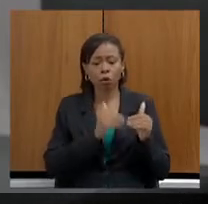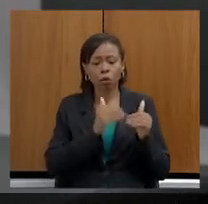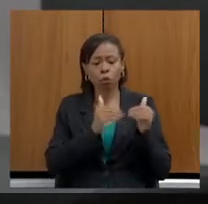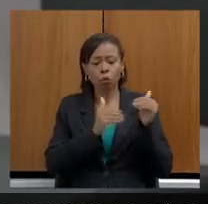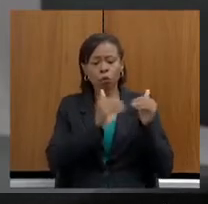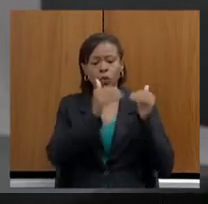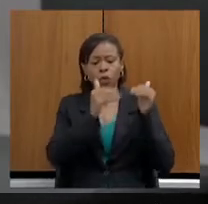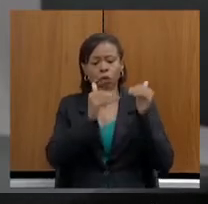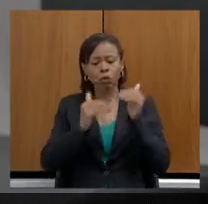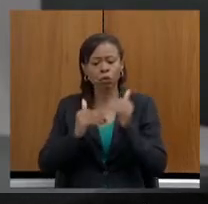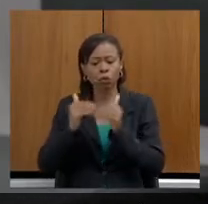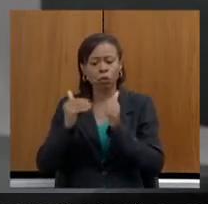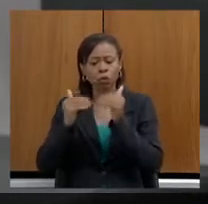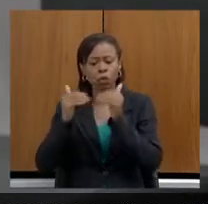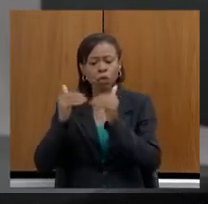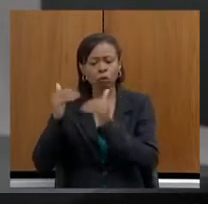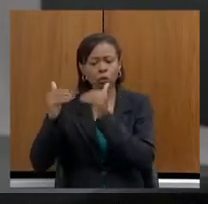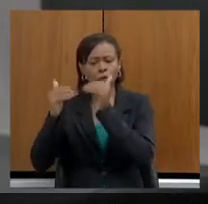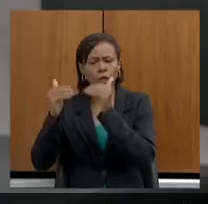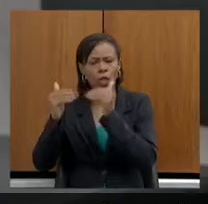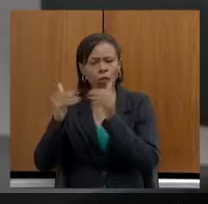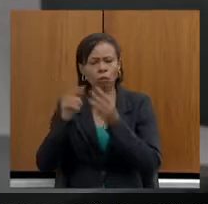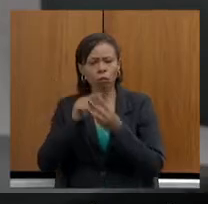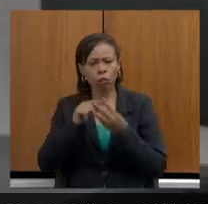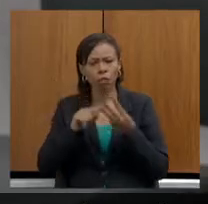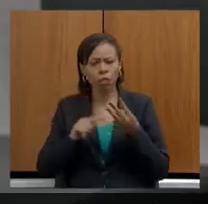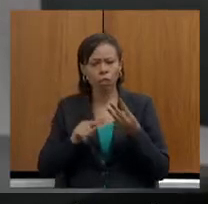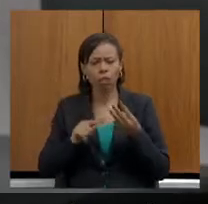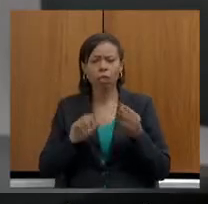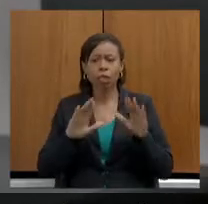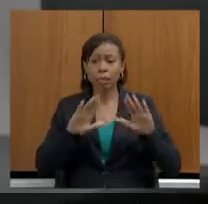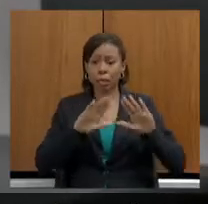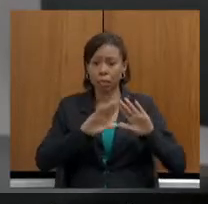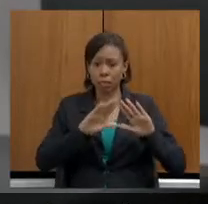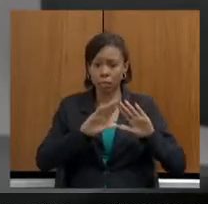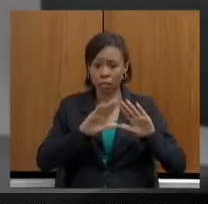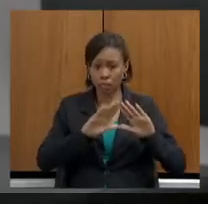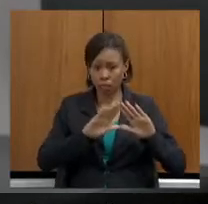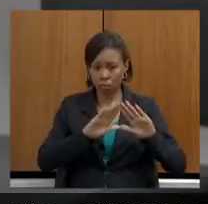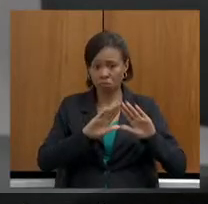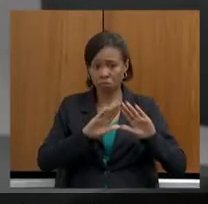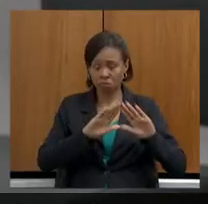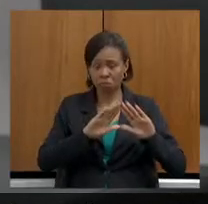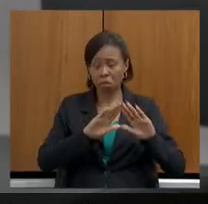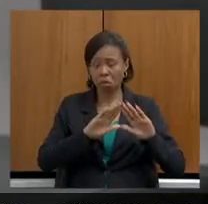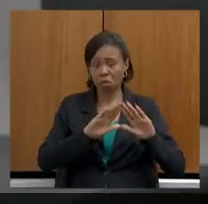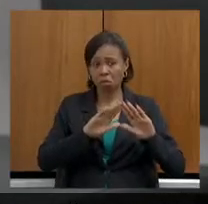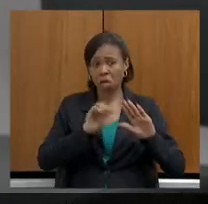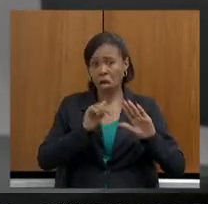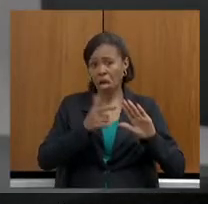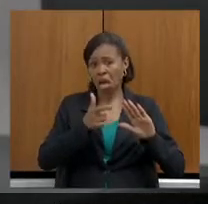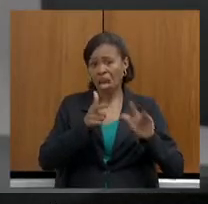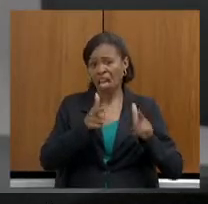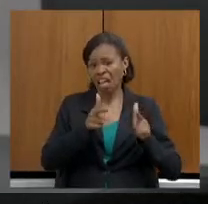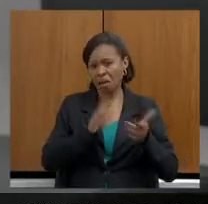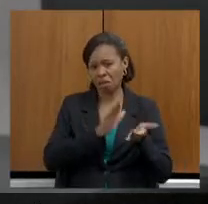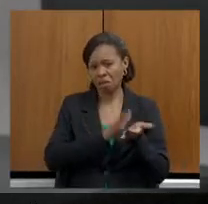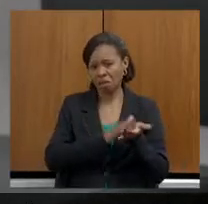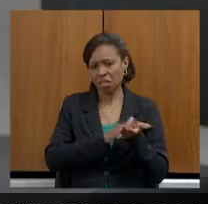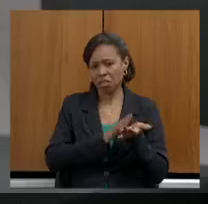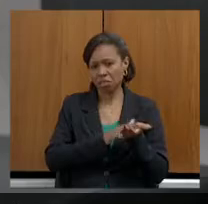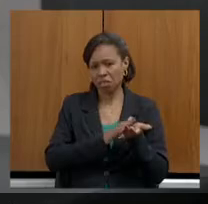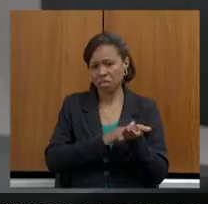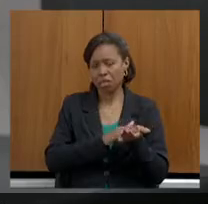que aconteceram aqui você tem o Assembleia parabeniza que é exatamente essa essa disputa